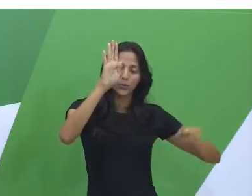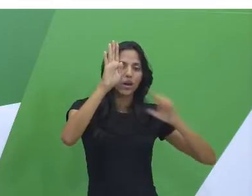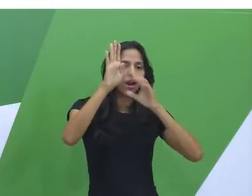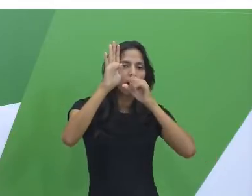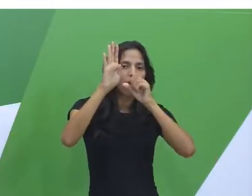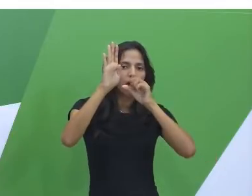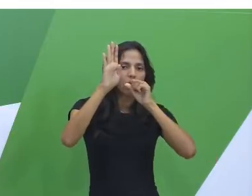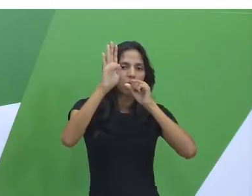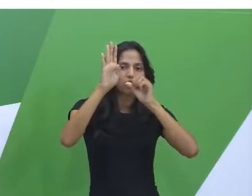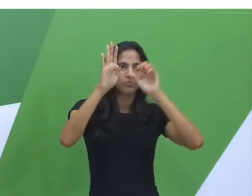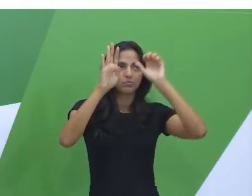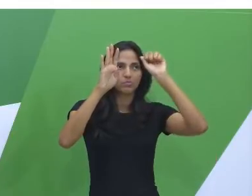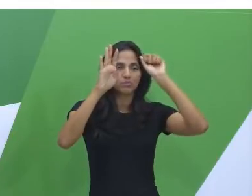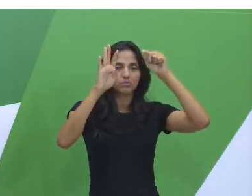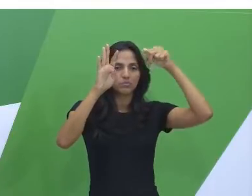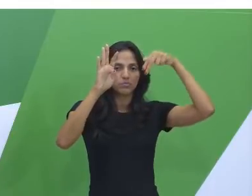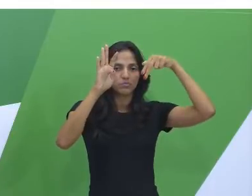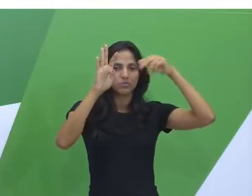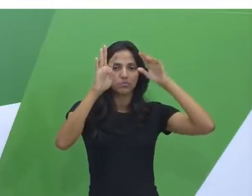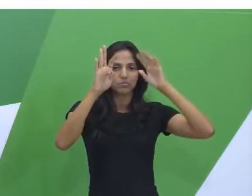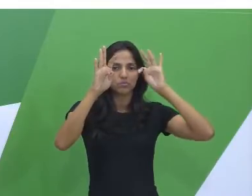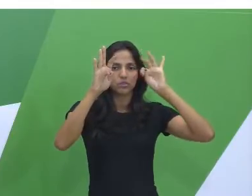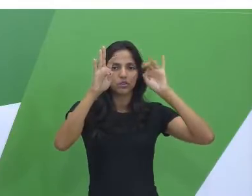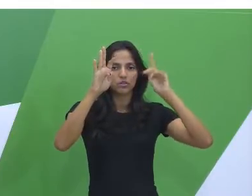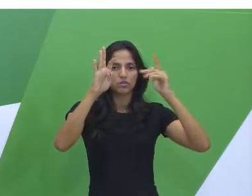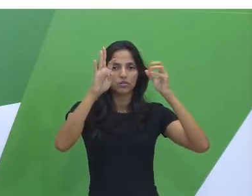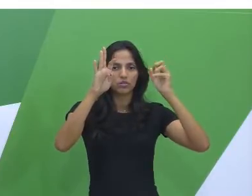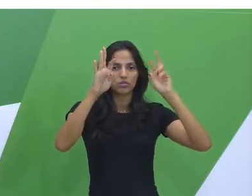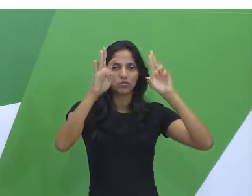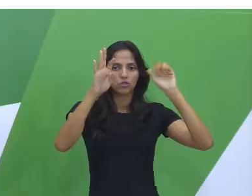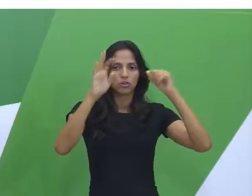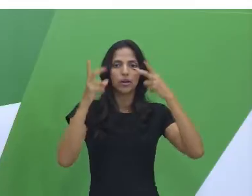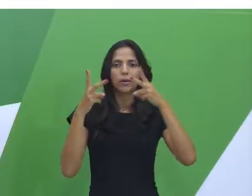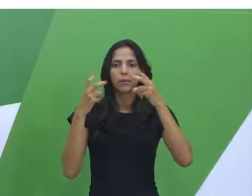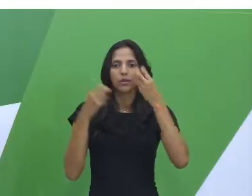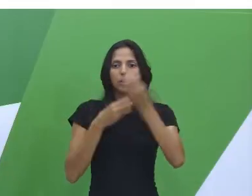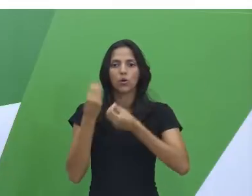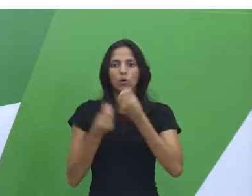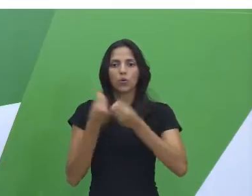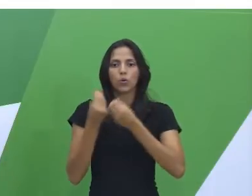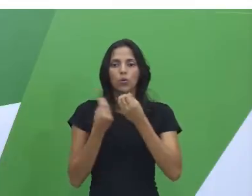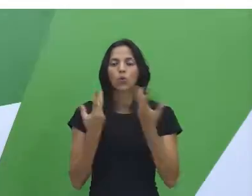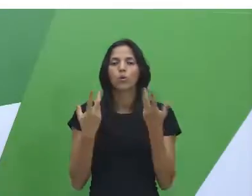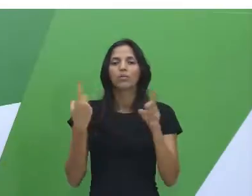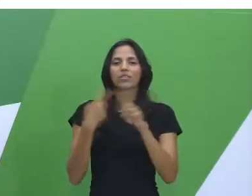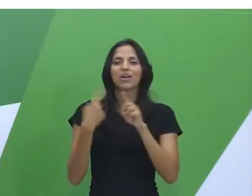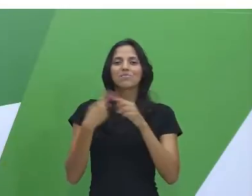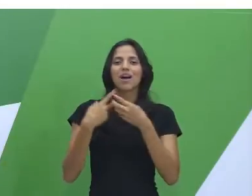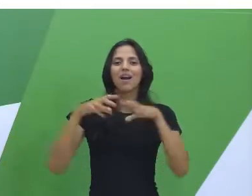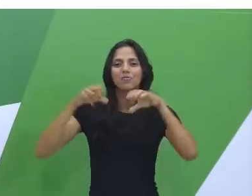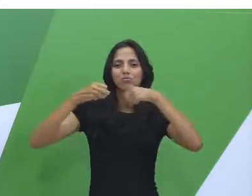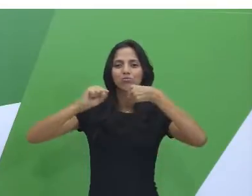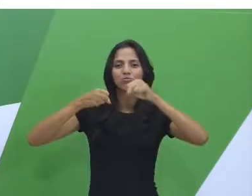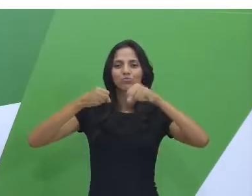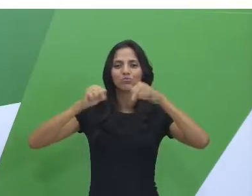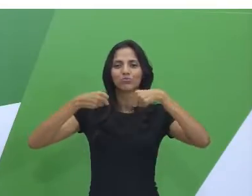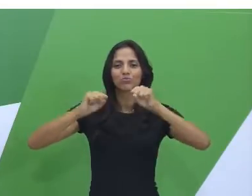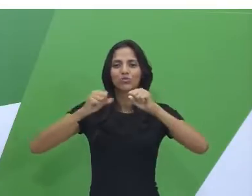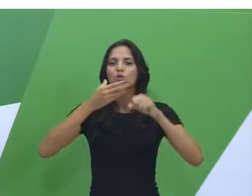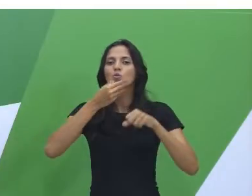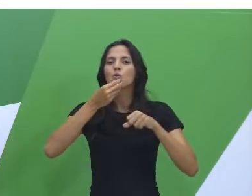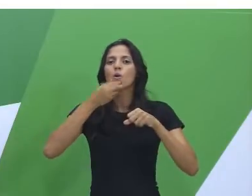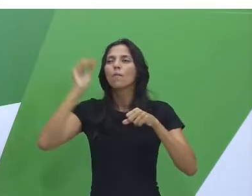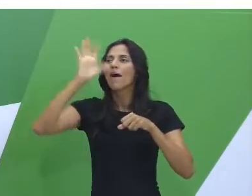sentido anti-horário. E qual é uma das aplicabilidades do arco? Vamos ver, olha só. A turma da motocicleta. Olha